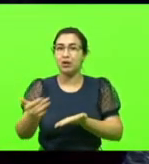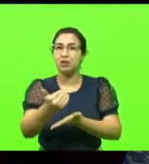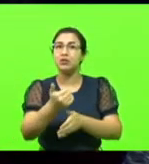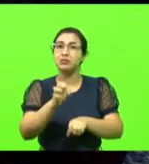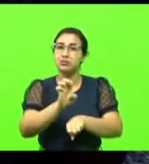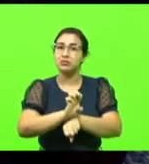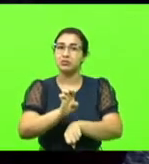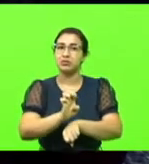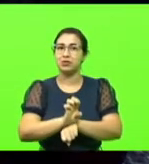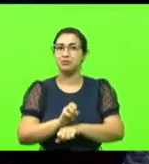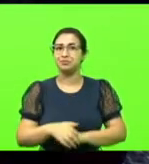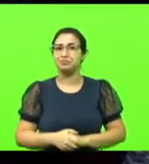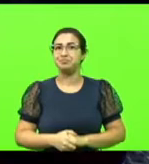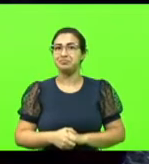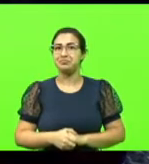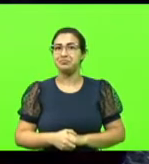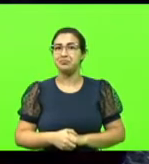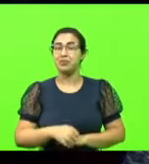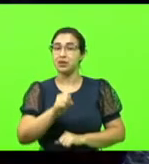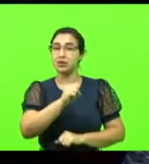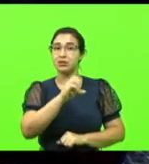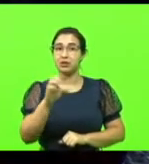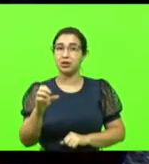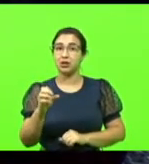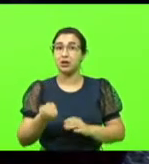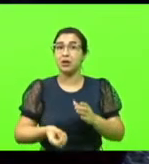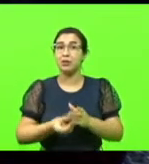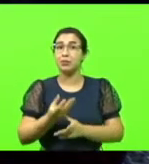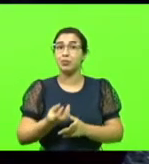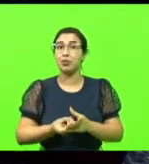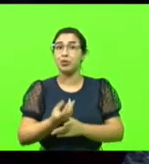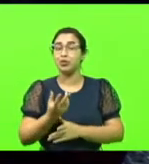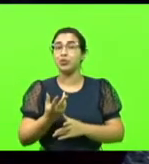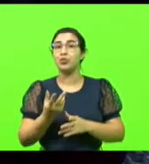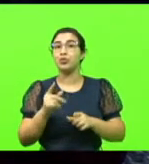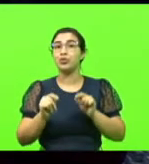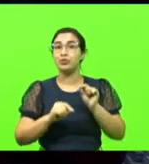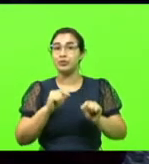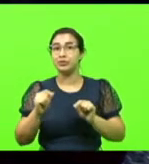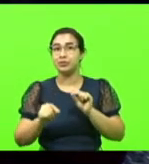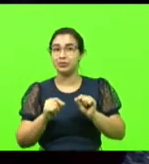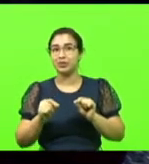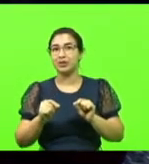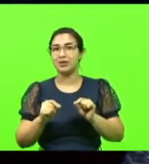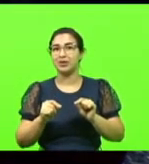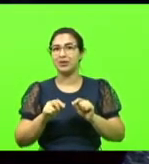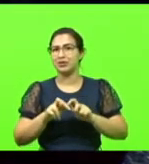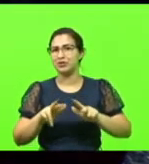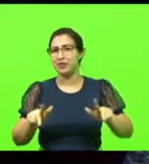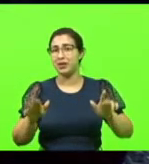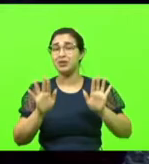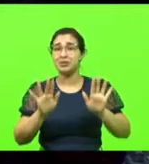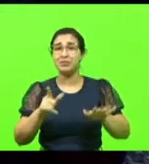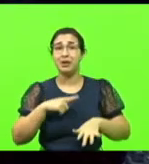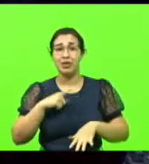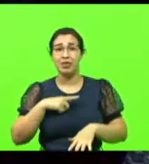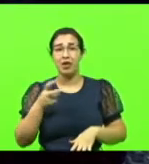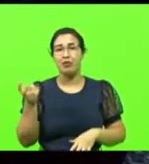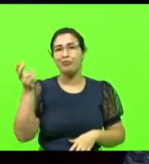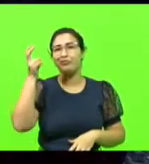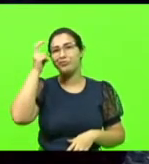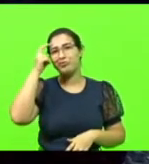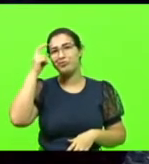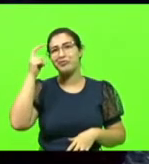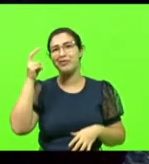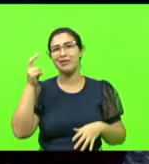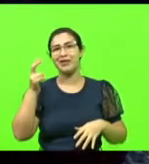Santa Catarina tem um lado que produz commodities, mas tem outro lado que agrega a questão cultural e o talento dos